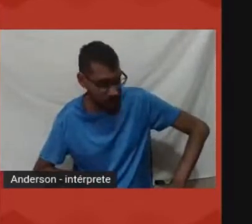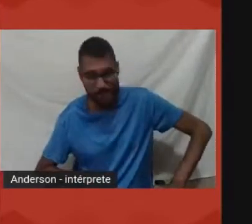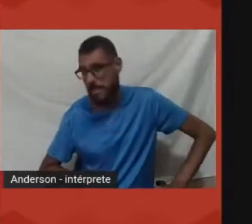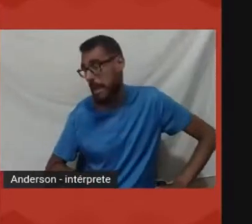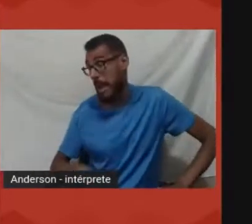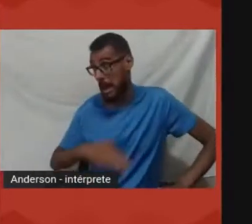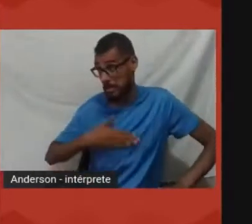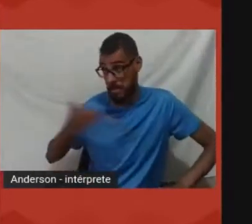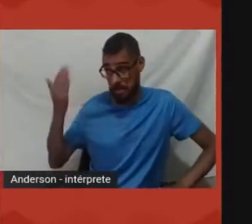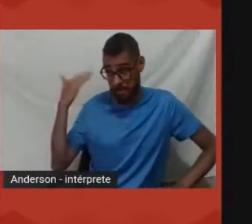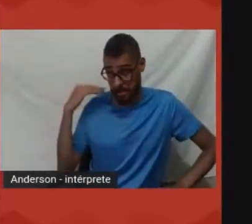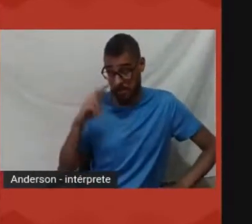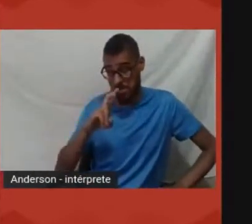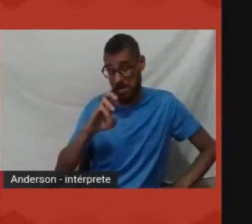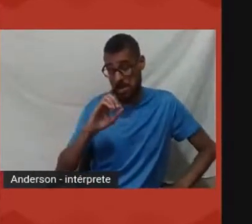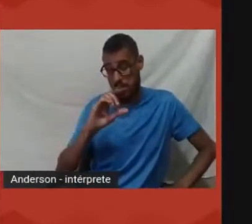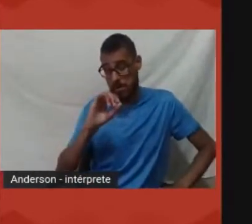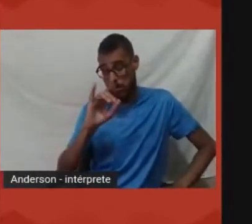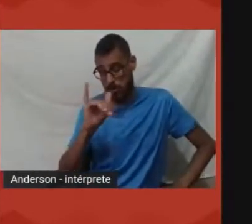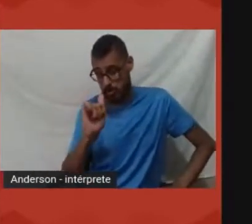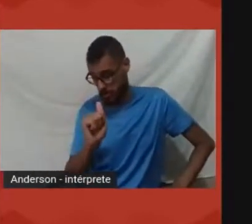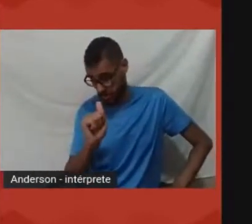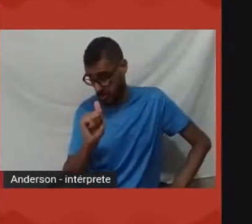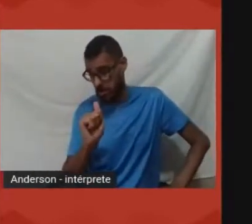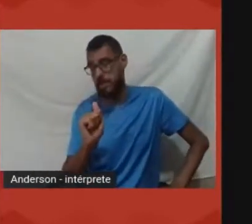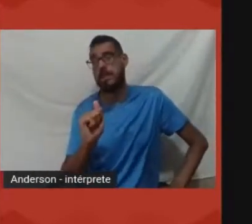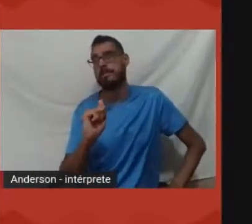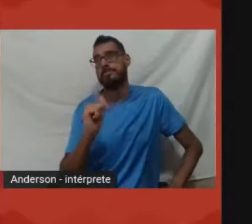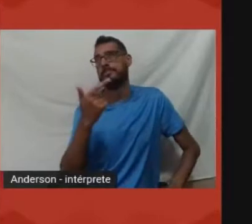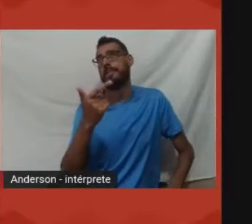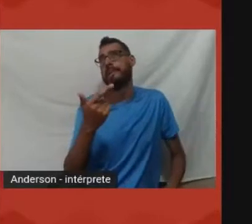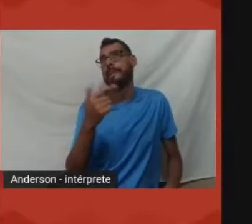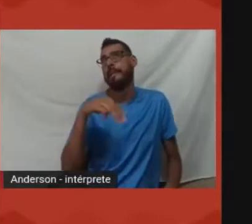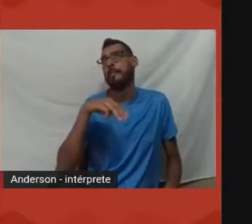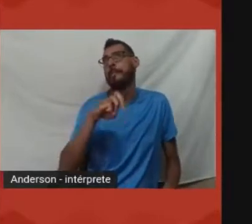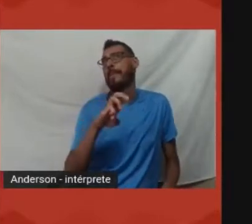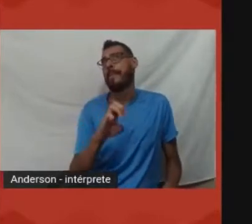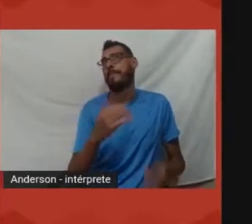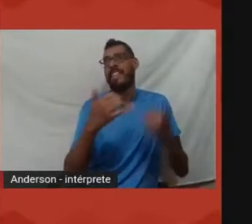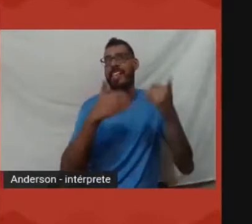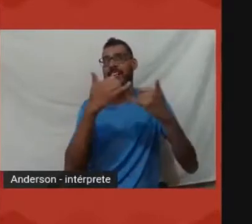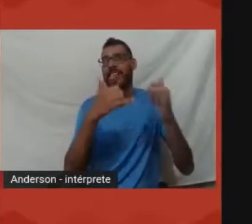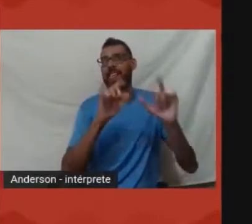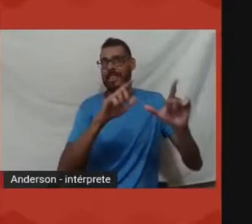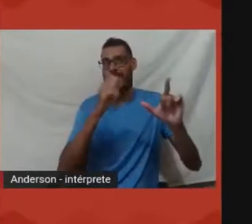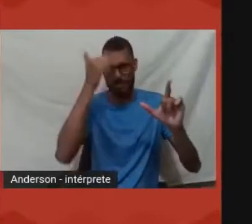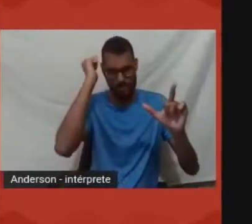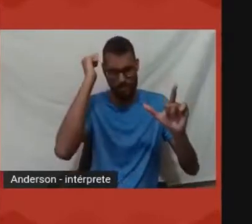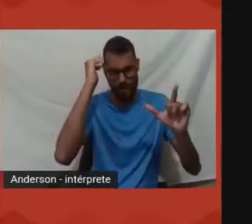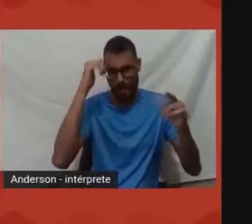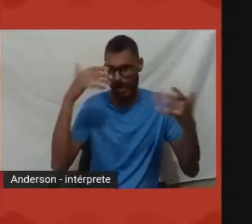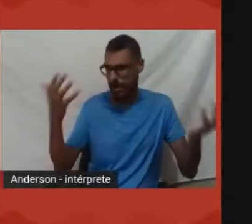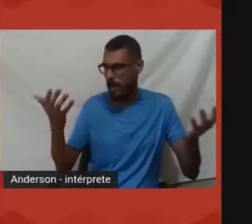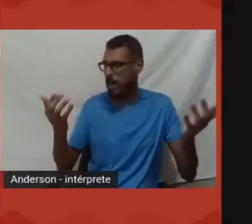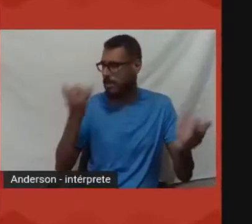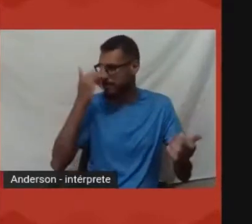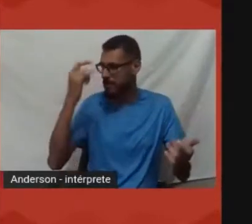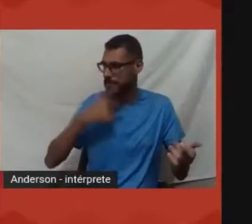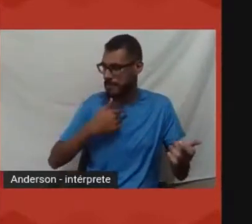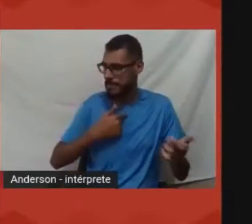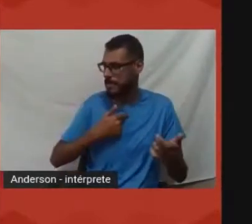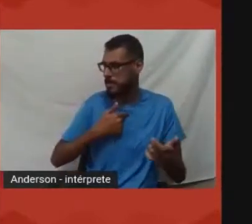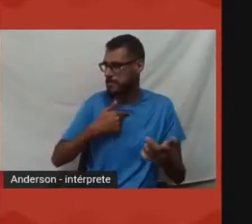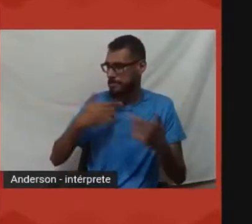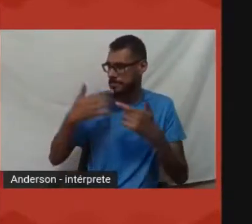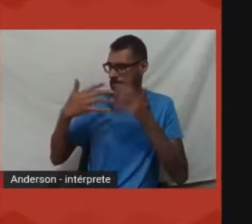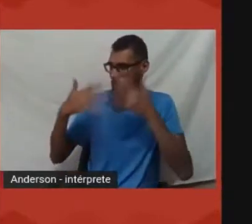época, biologia não caía no vestibular em forma de meme. E sai para lá, você me distraiu e eu errei o ponto do mingau.